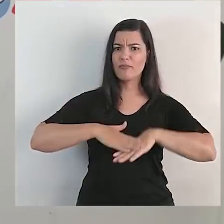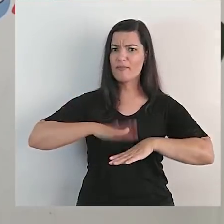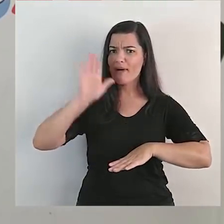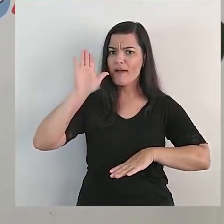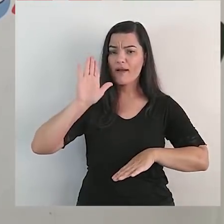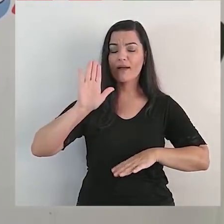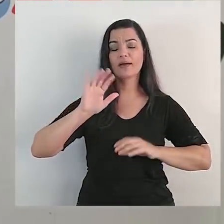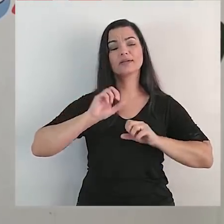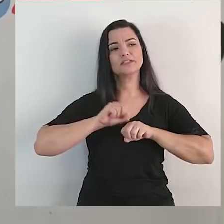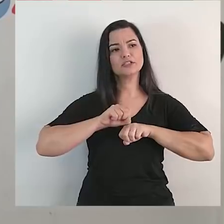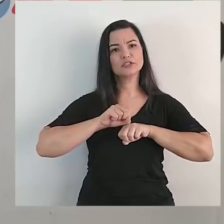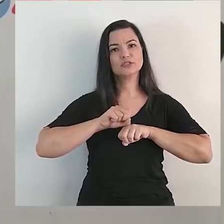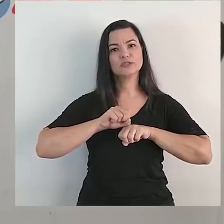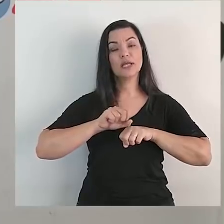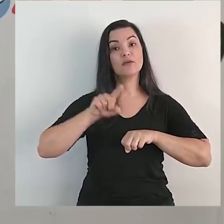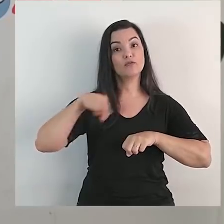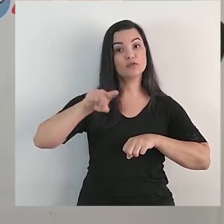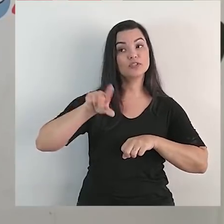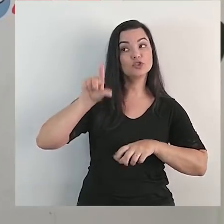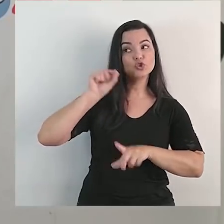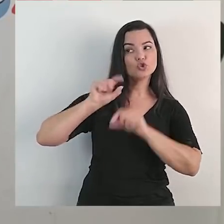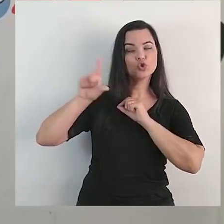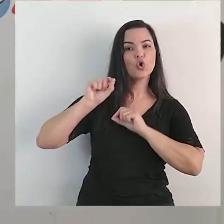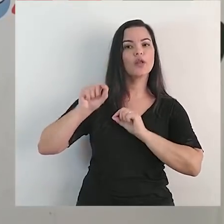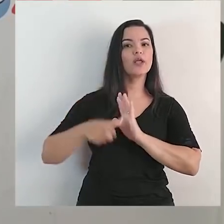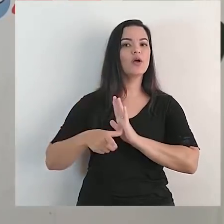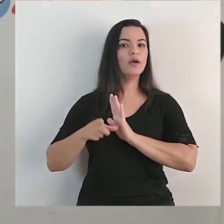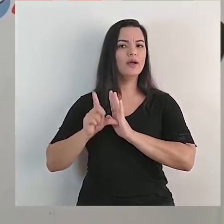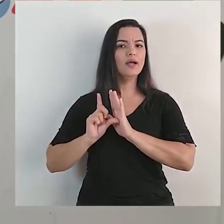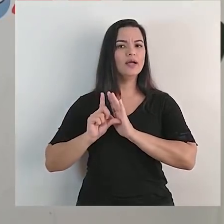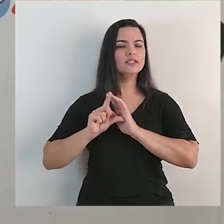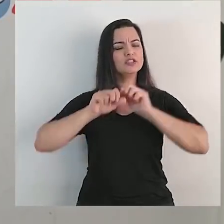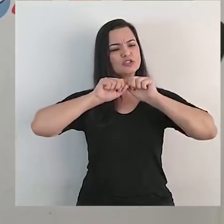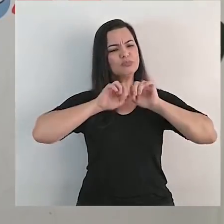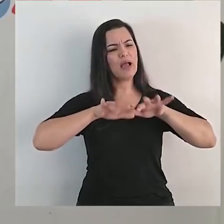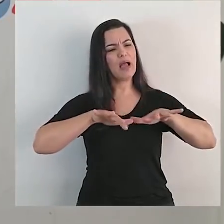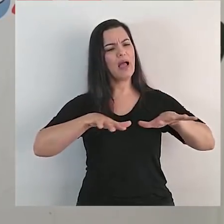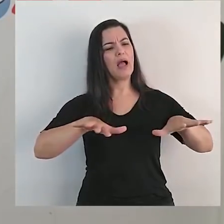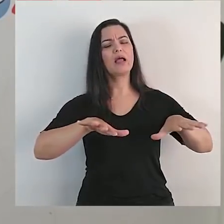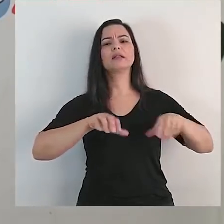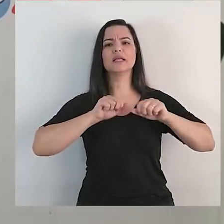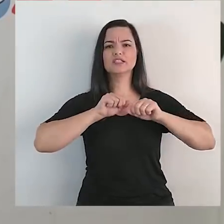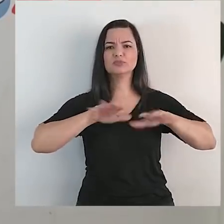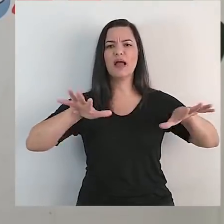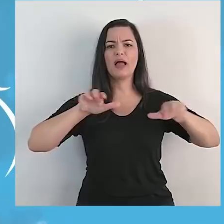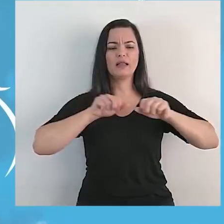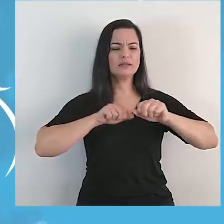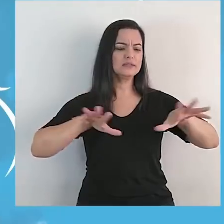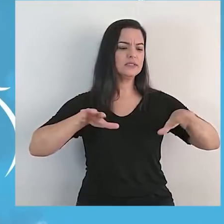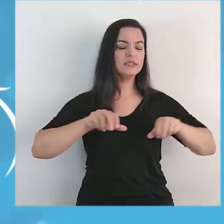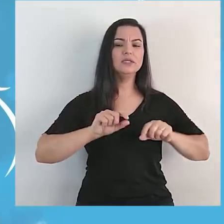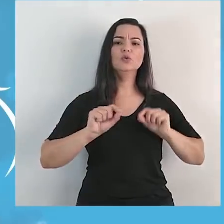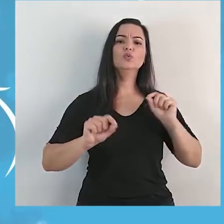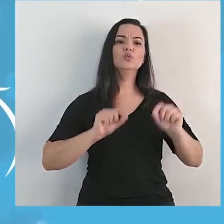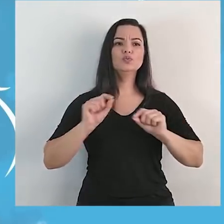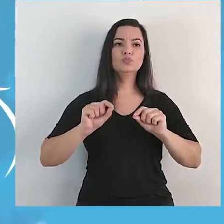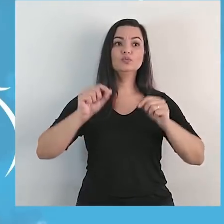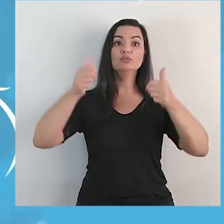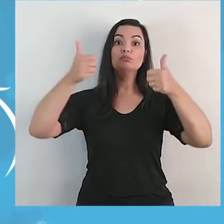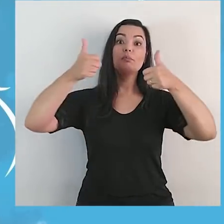aí, espalhando o que vocês escolheram na resposta anterior, qual dessas